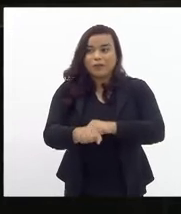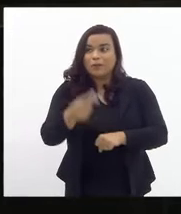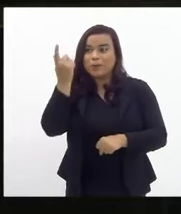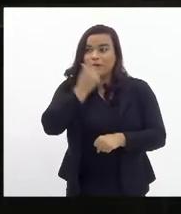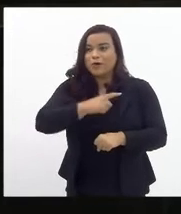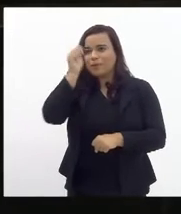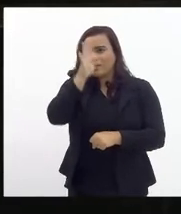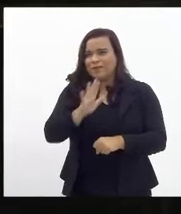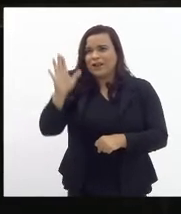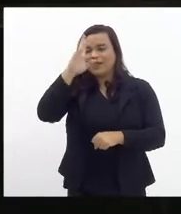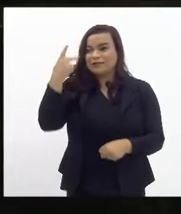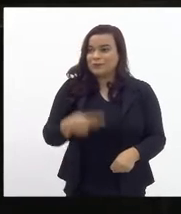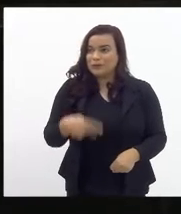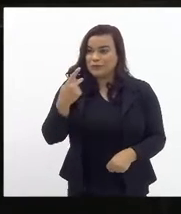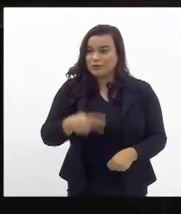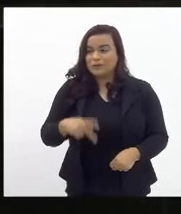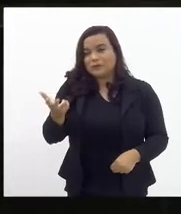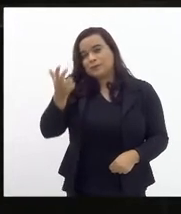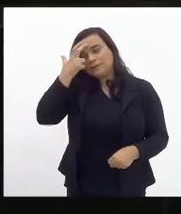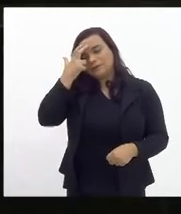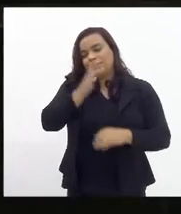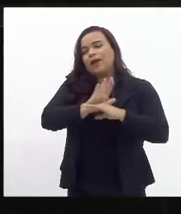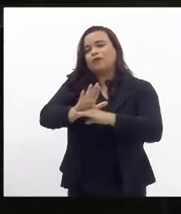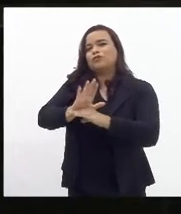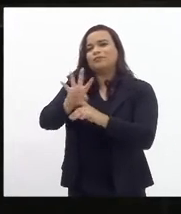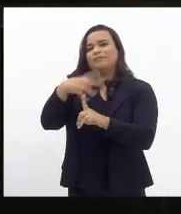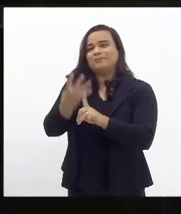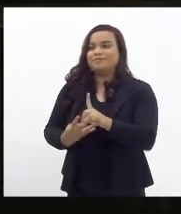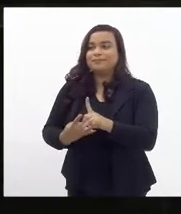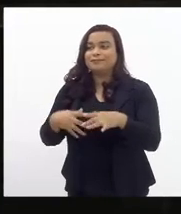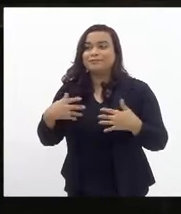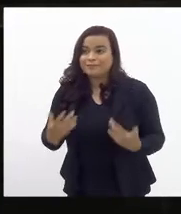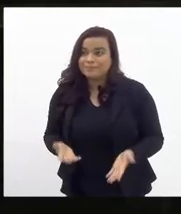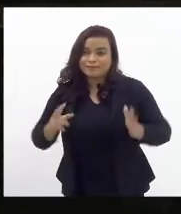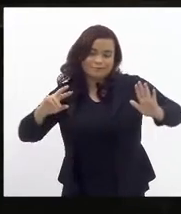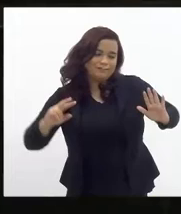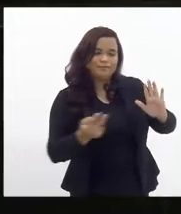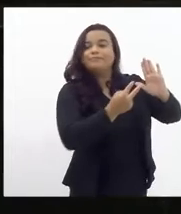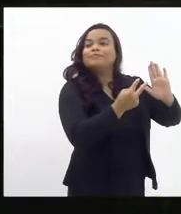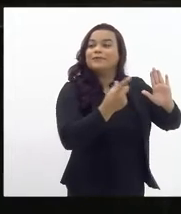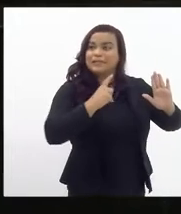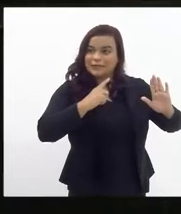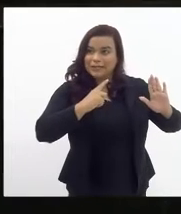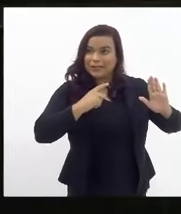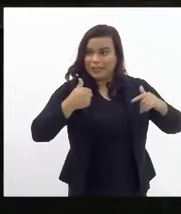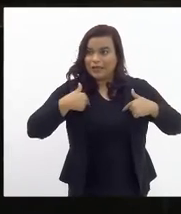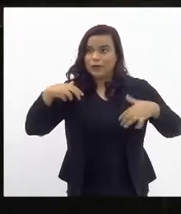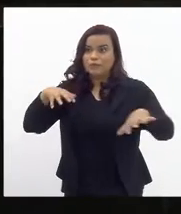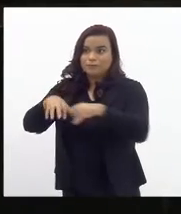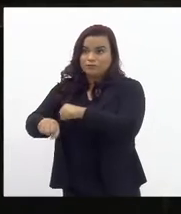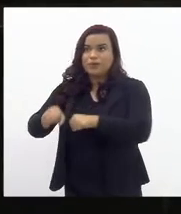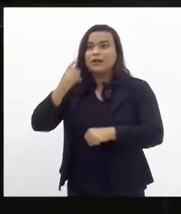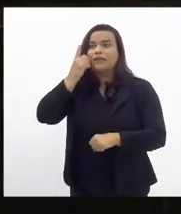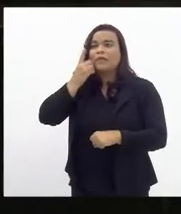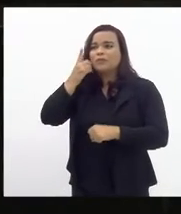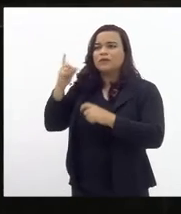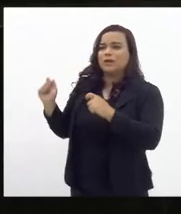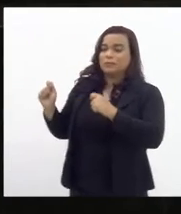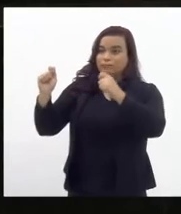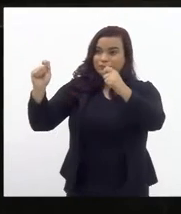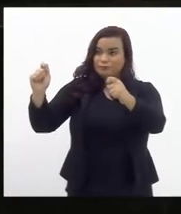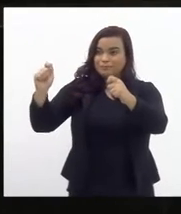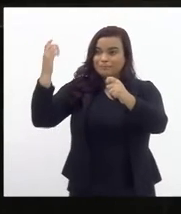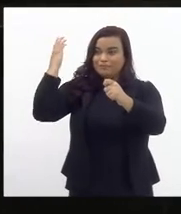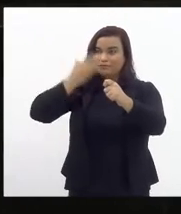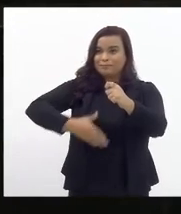nossa brasilidade, um pouco da nossa cultura. Então, esse reconhecimento, assim como eu tive um diploma de deputada para mostrar,